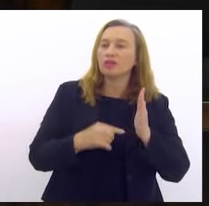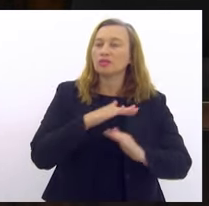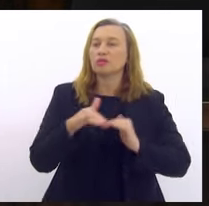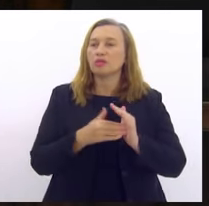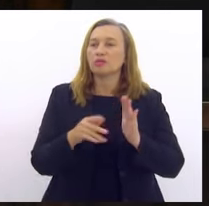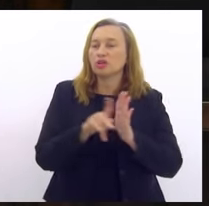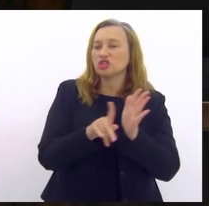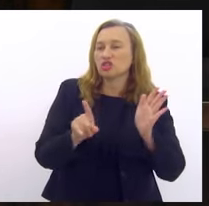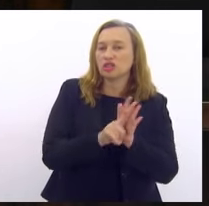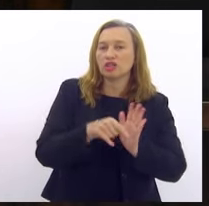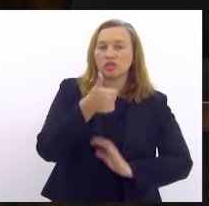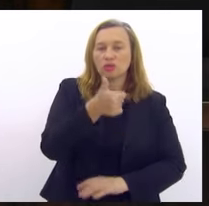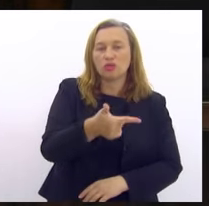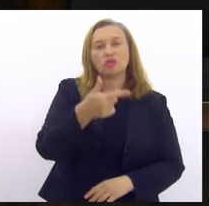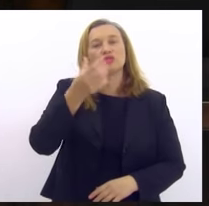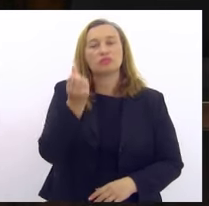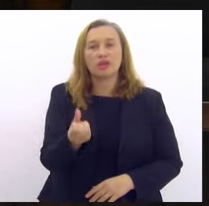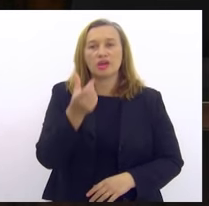de lei